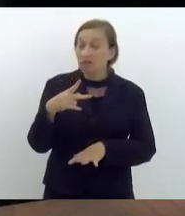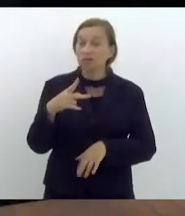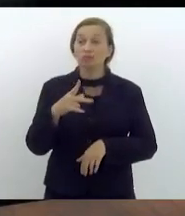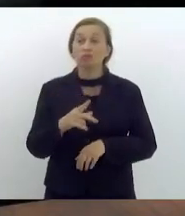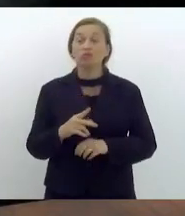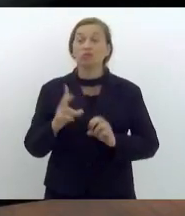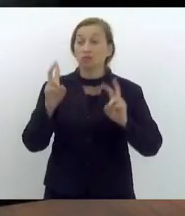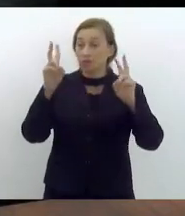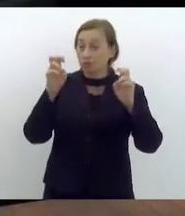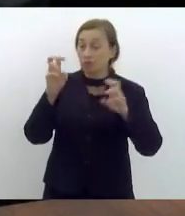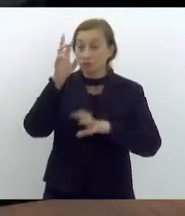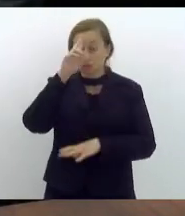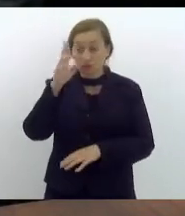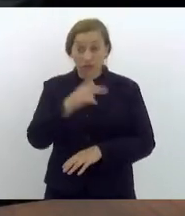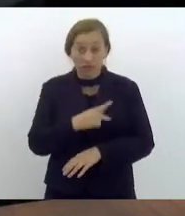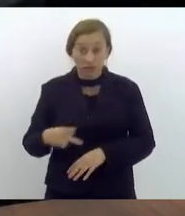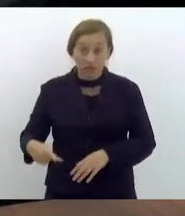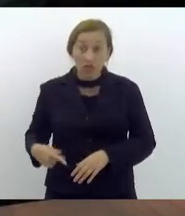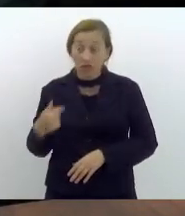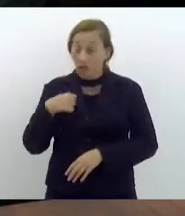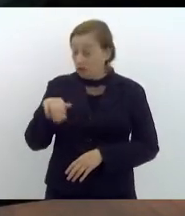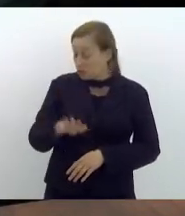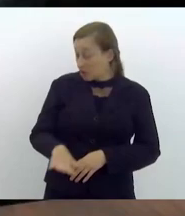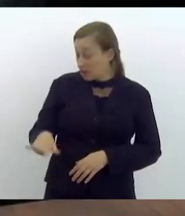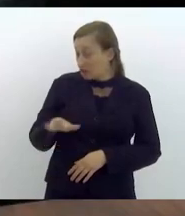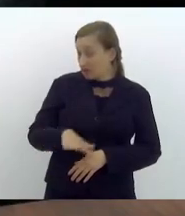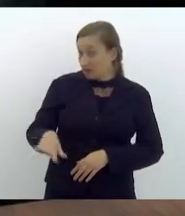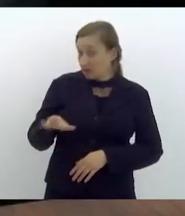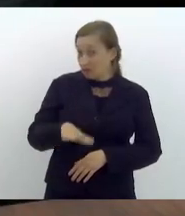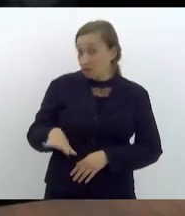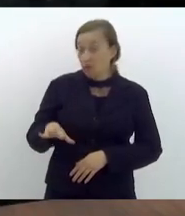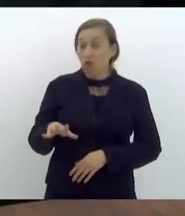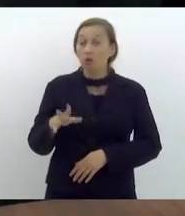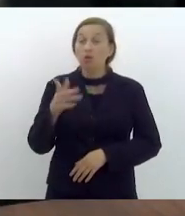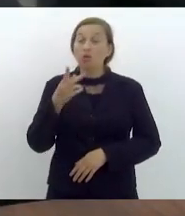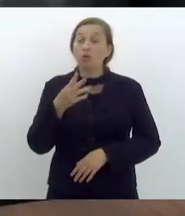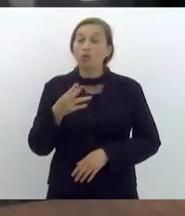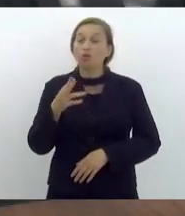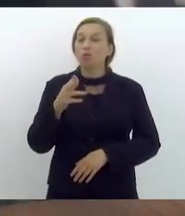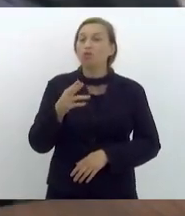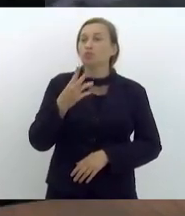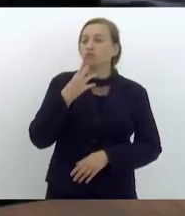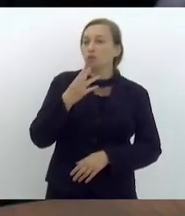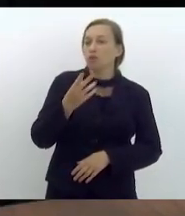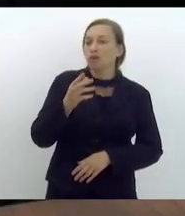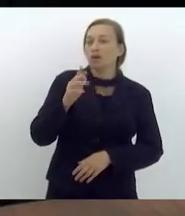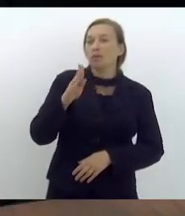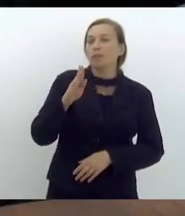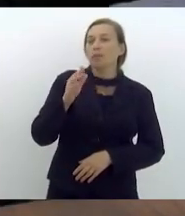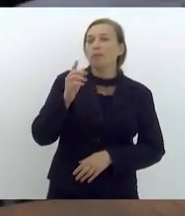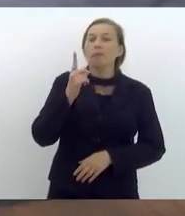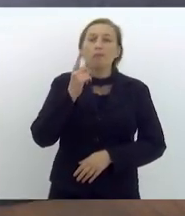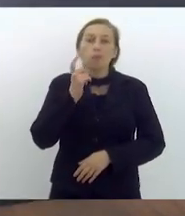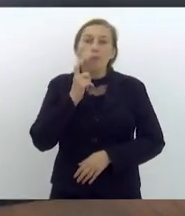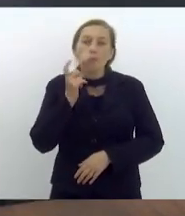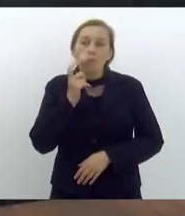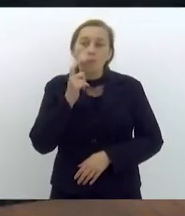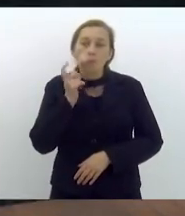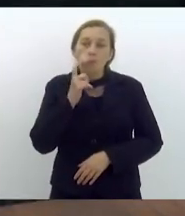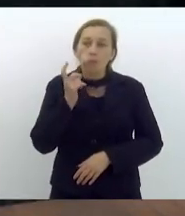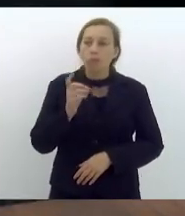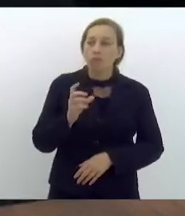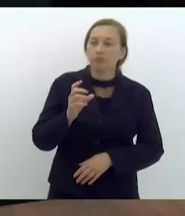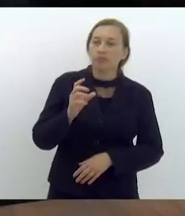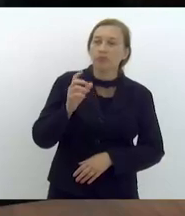Presidente eu fui quando criança consumidor de bala pirulito fofura tudo isso